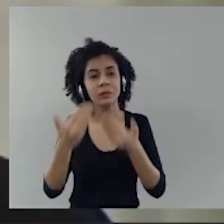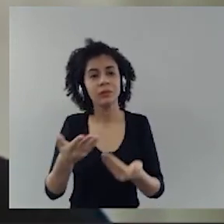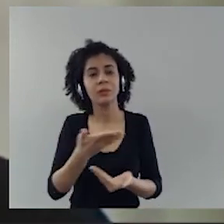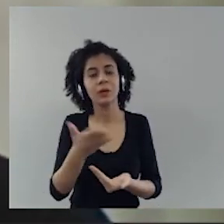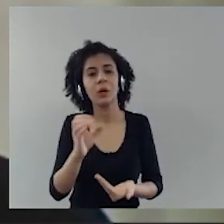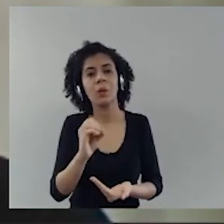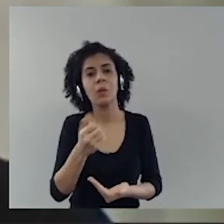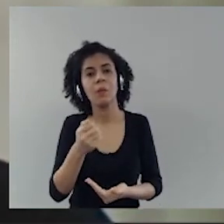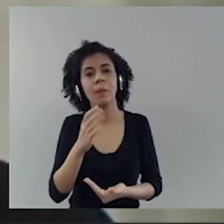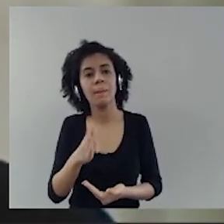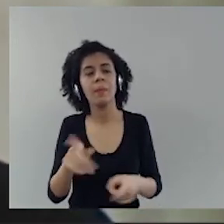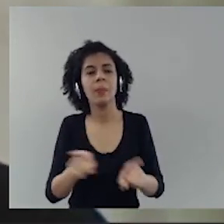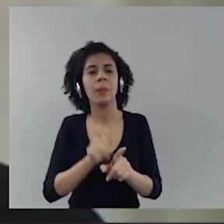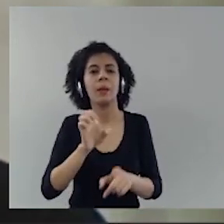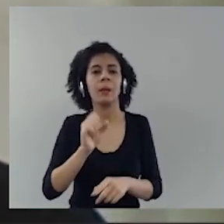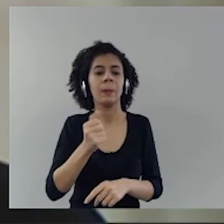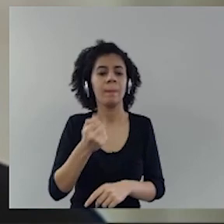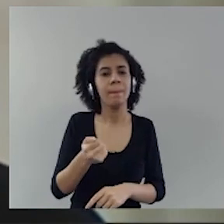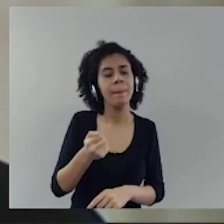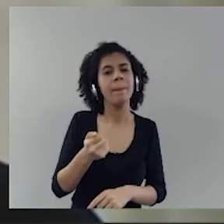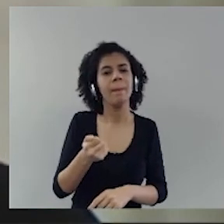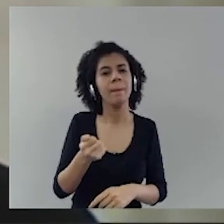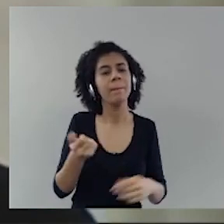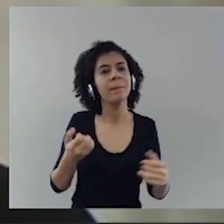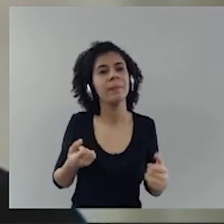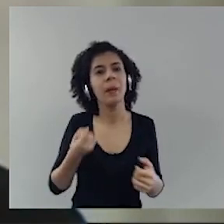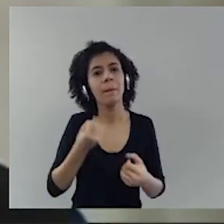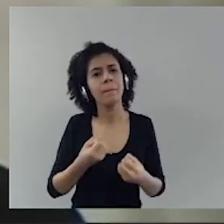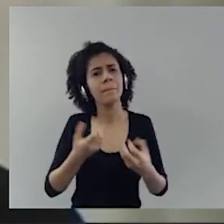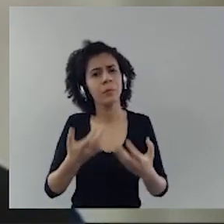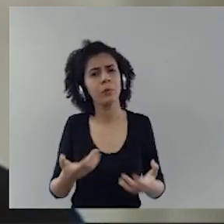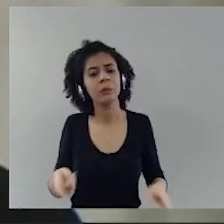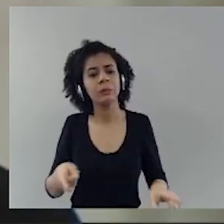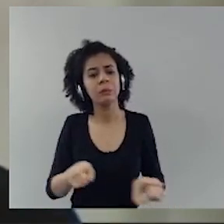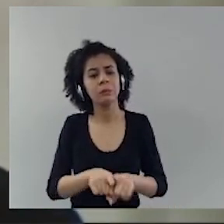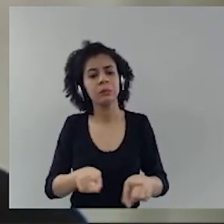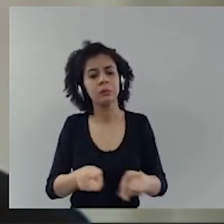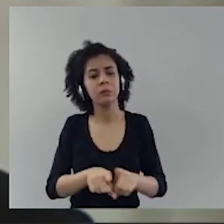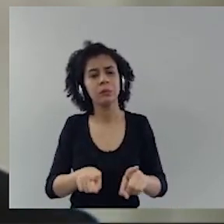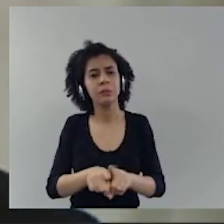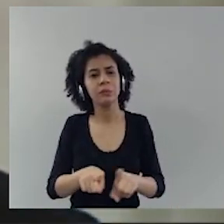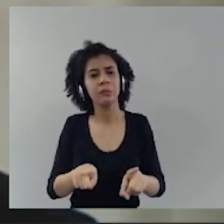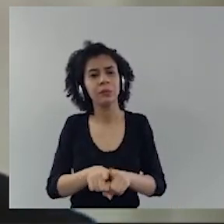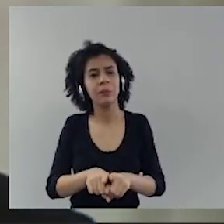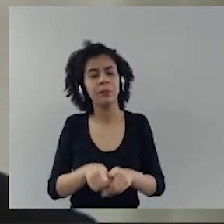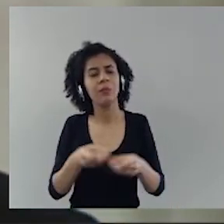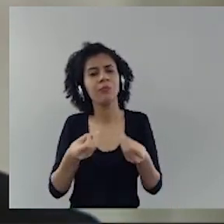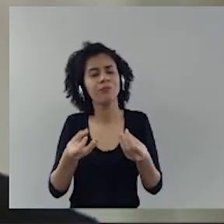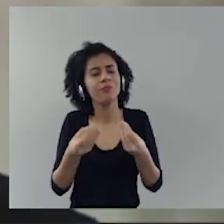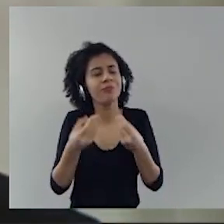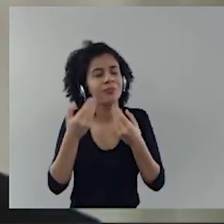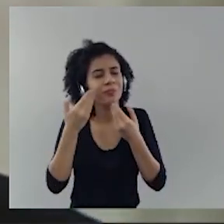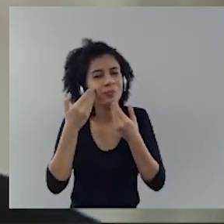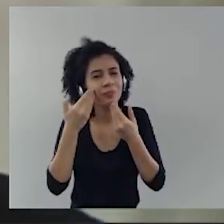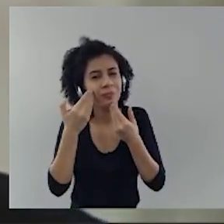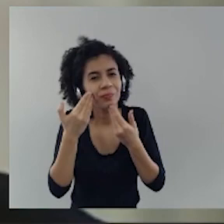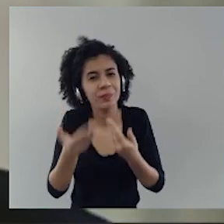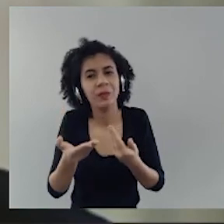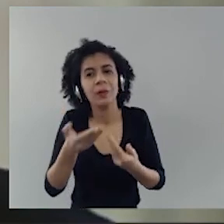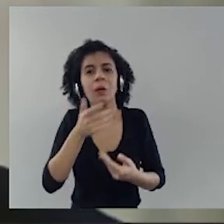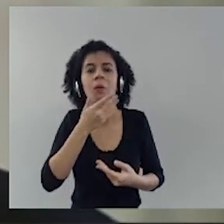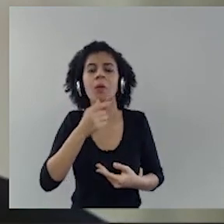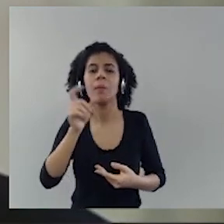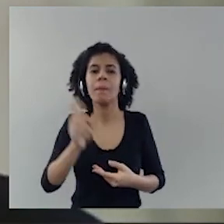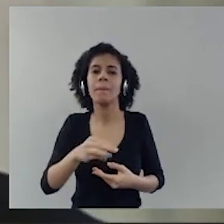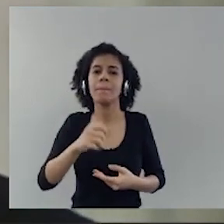oab nacional a elsa nacional por esta oportunidade e também registro que o meu sincero agradecimento ao